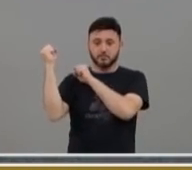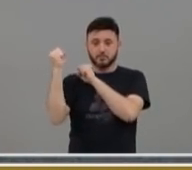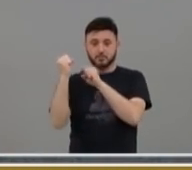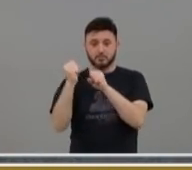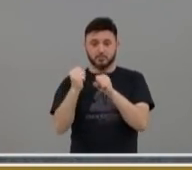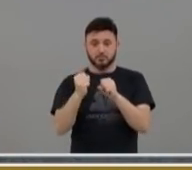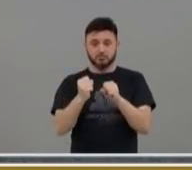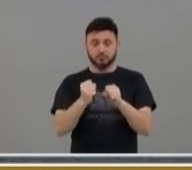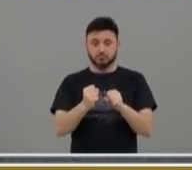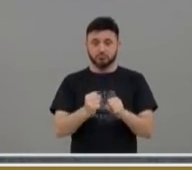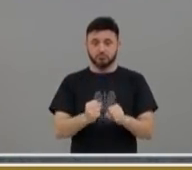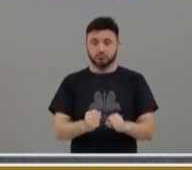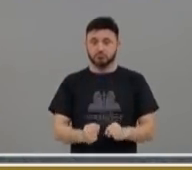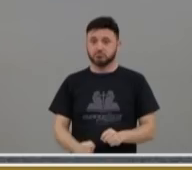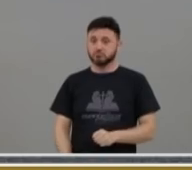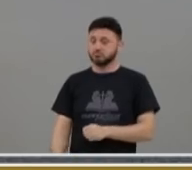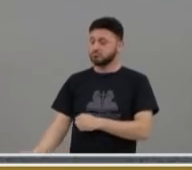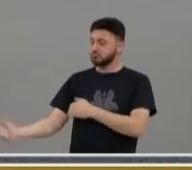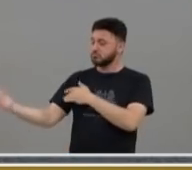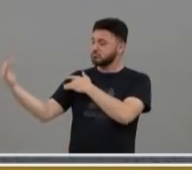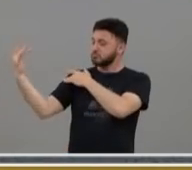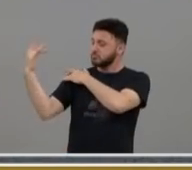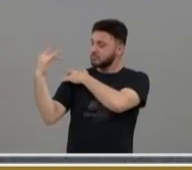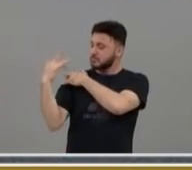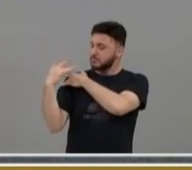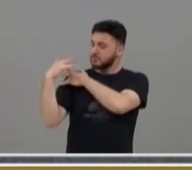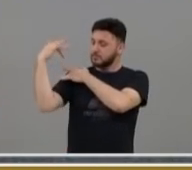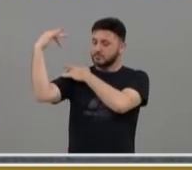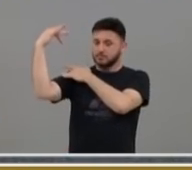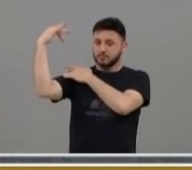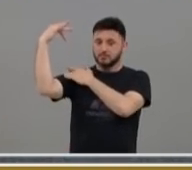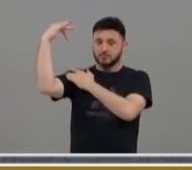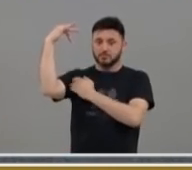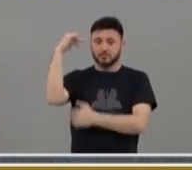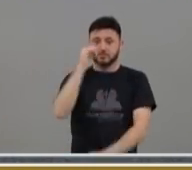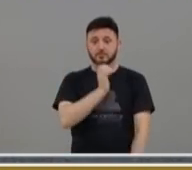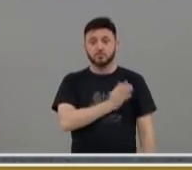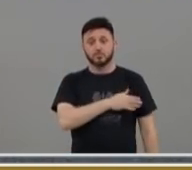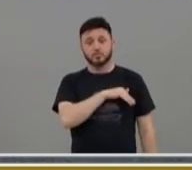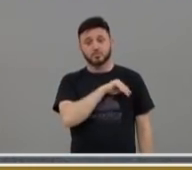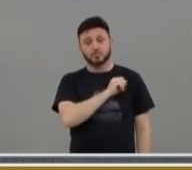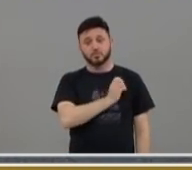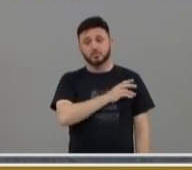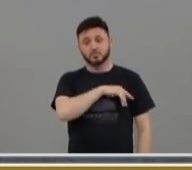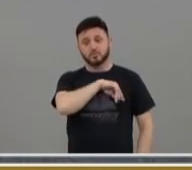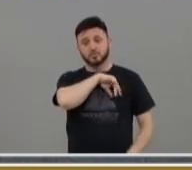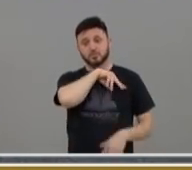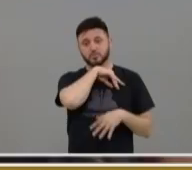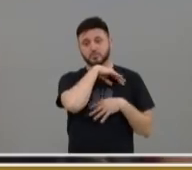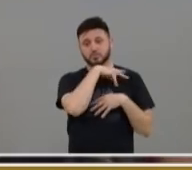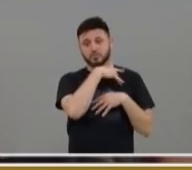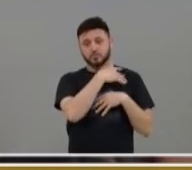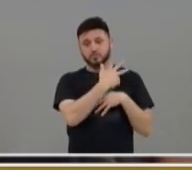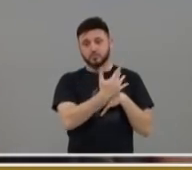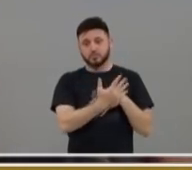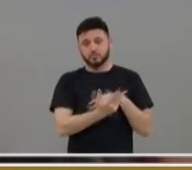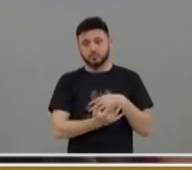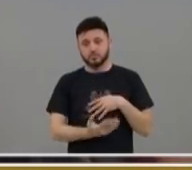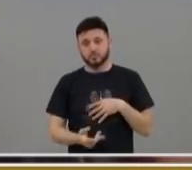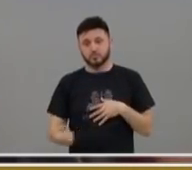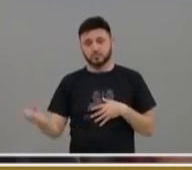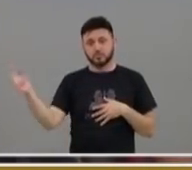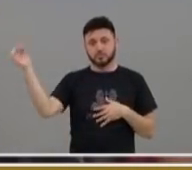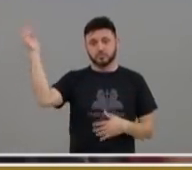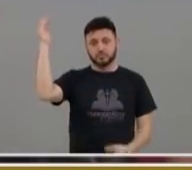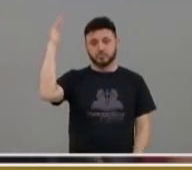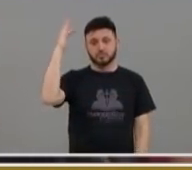com teu poder toca meu ser, fluir em